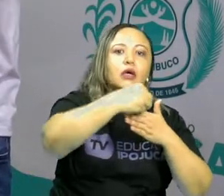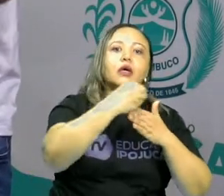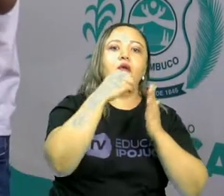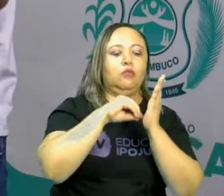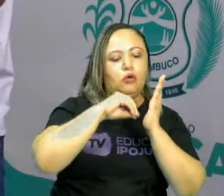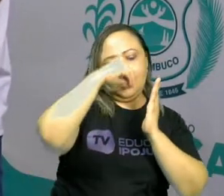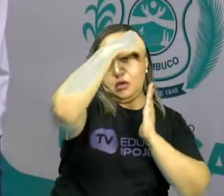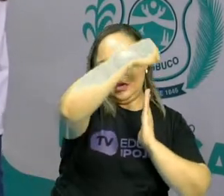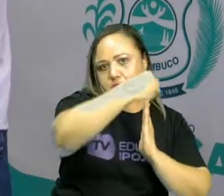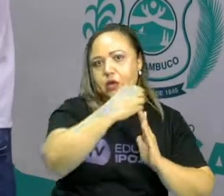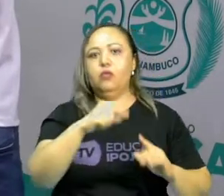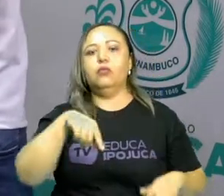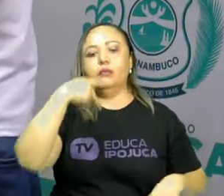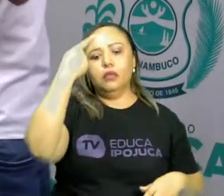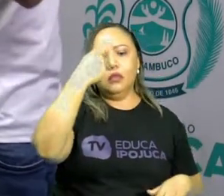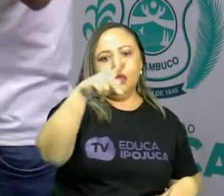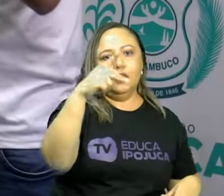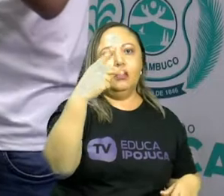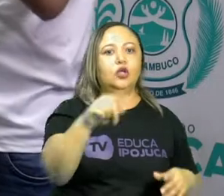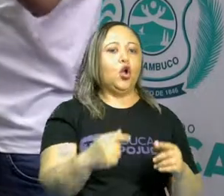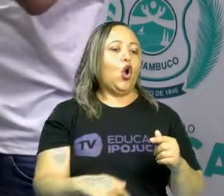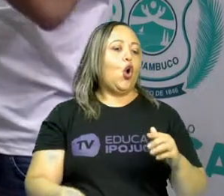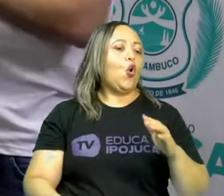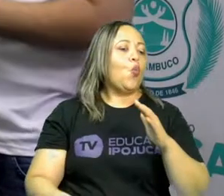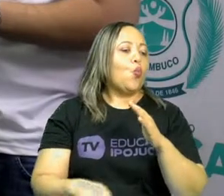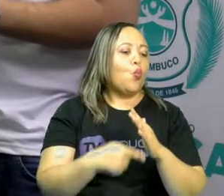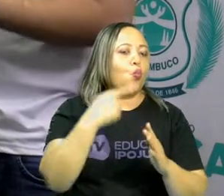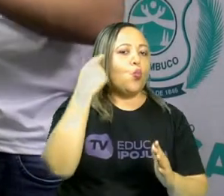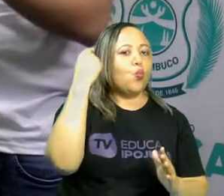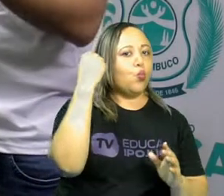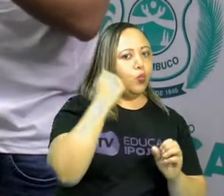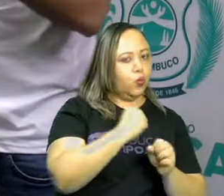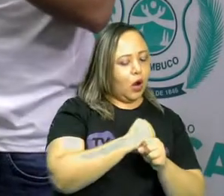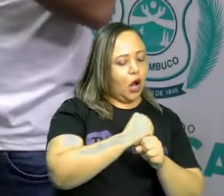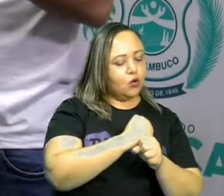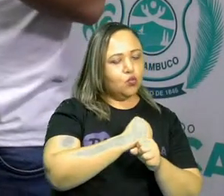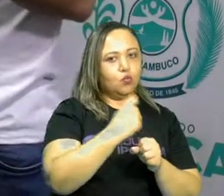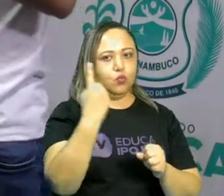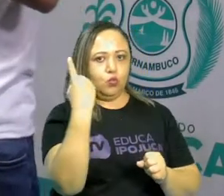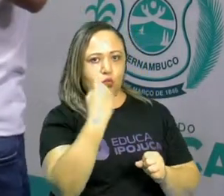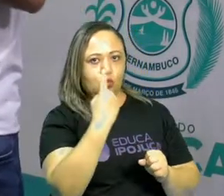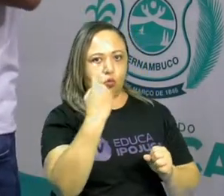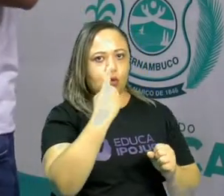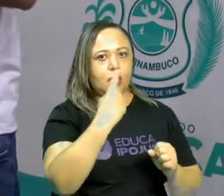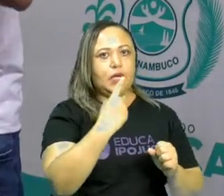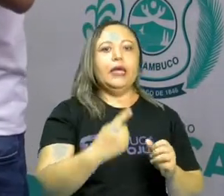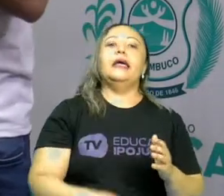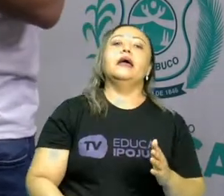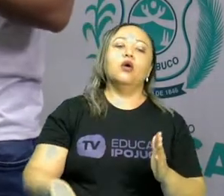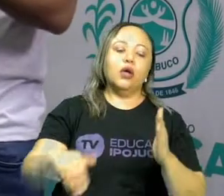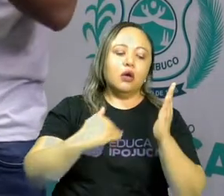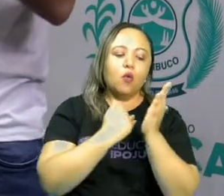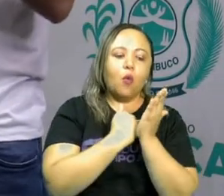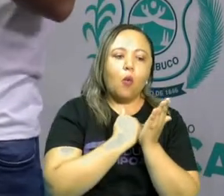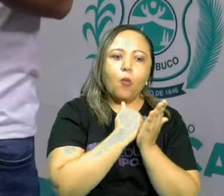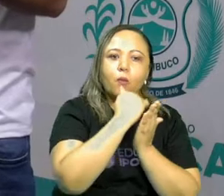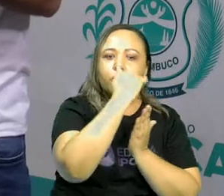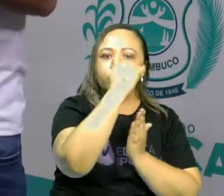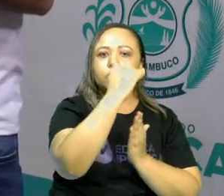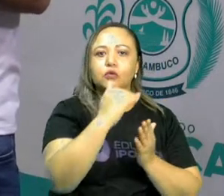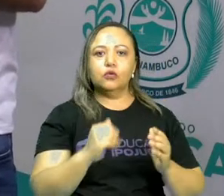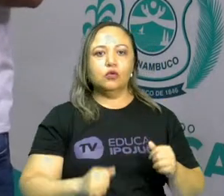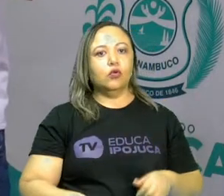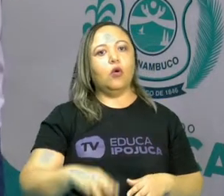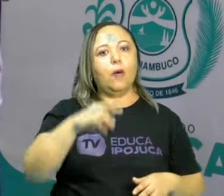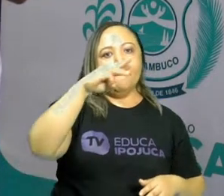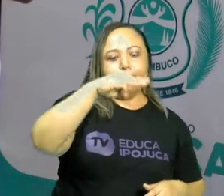como o primeiro ano, né, o ano 1 do seu calendário, a partida de Maomé de Meca para Medina,